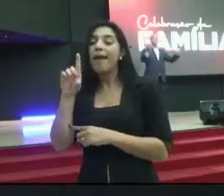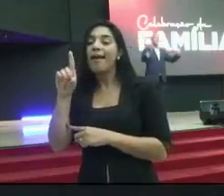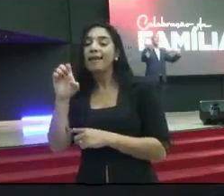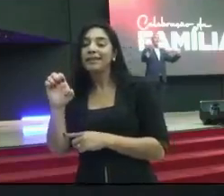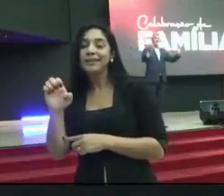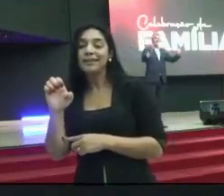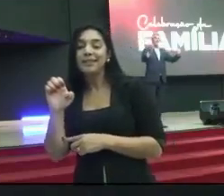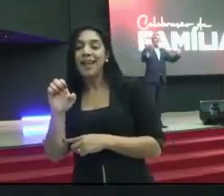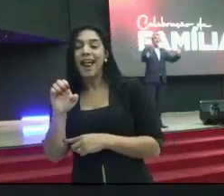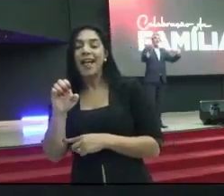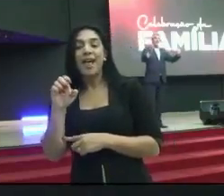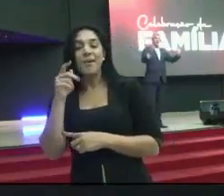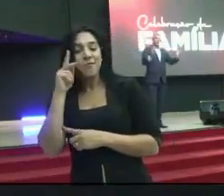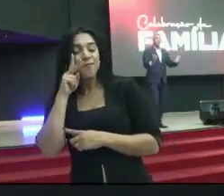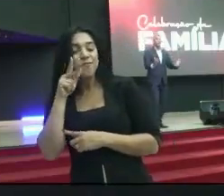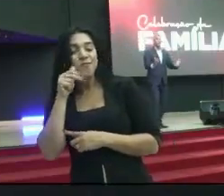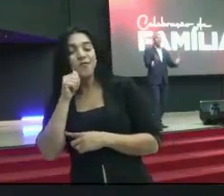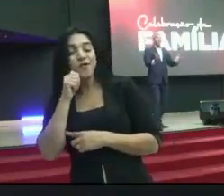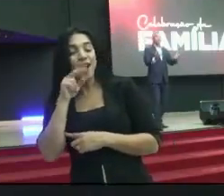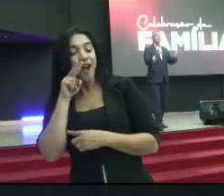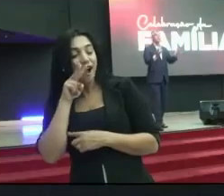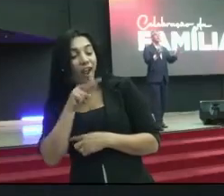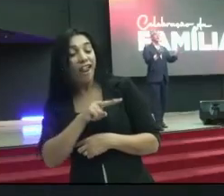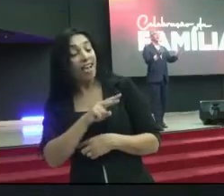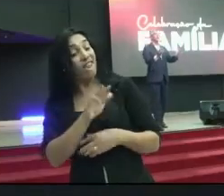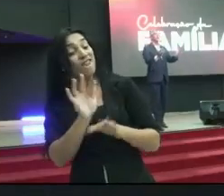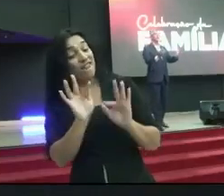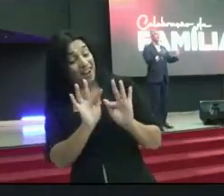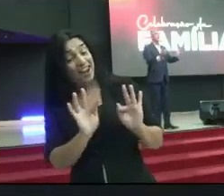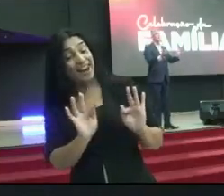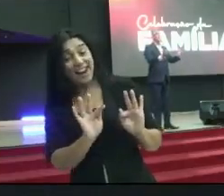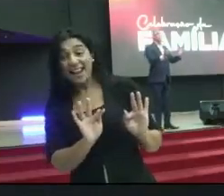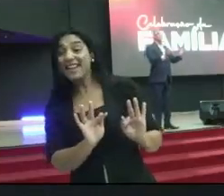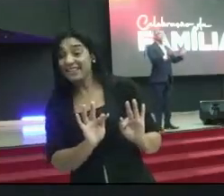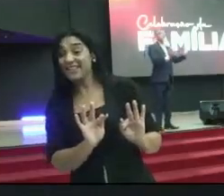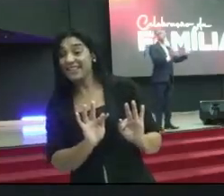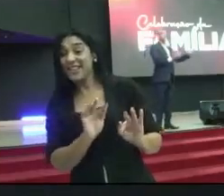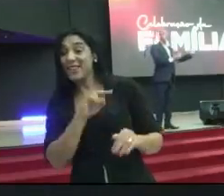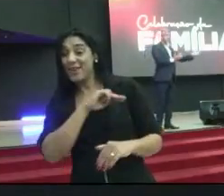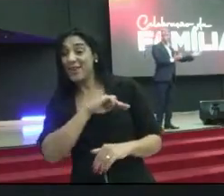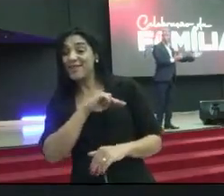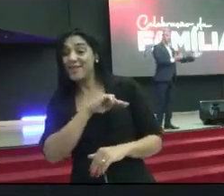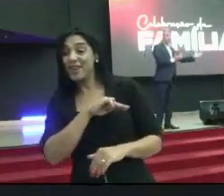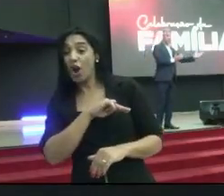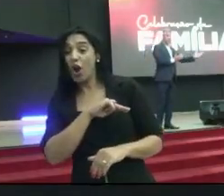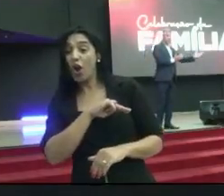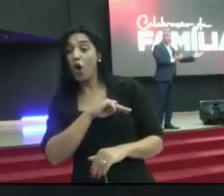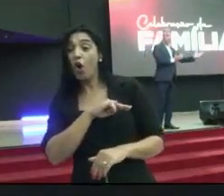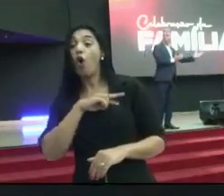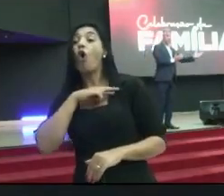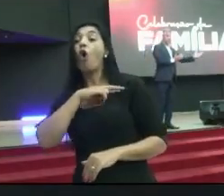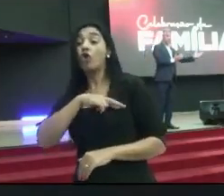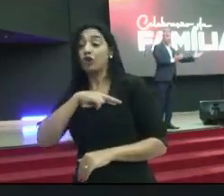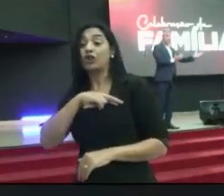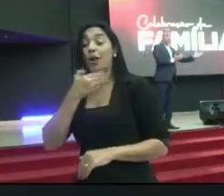feliz é Noemi, Ruth te é melhor do que 7